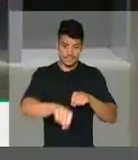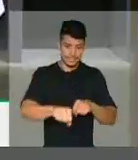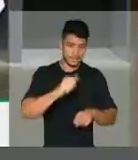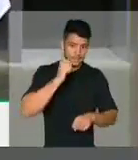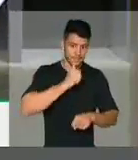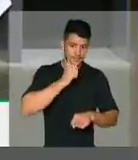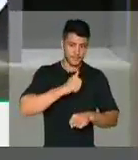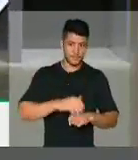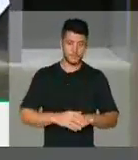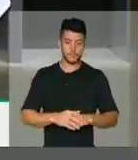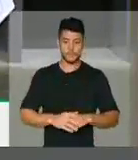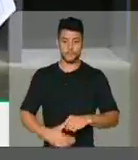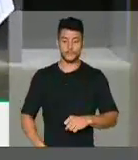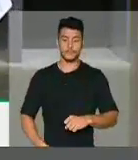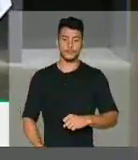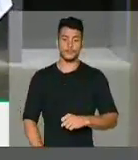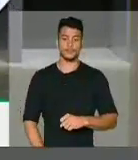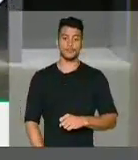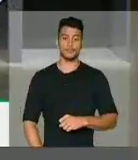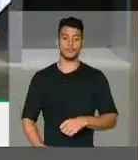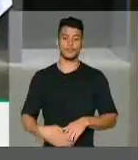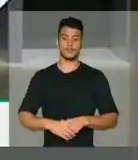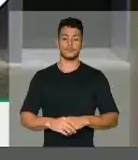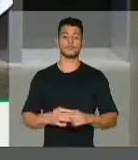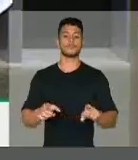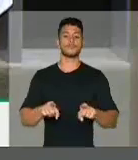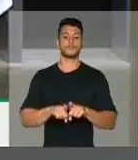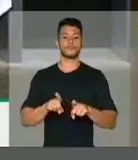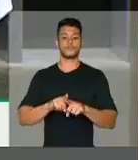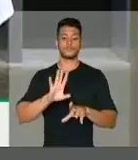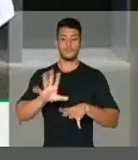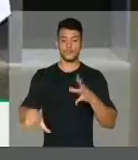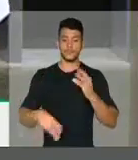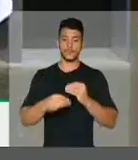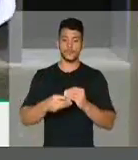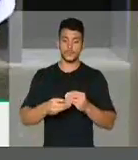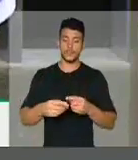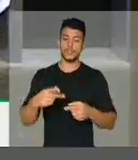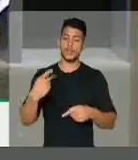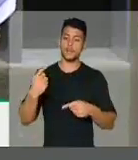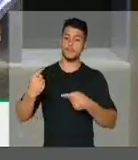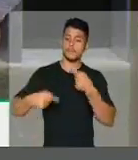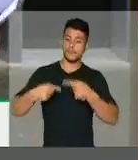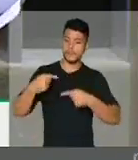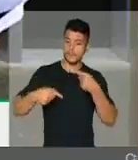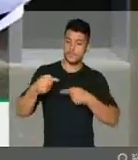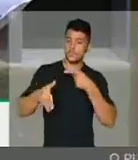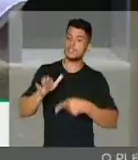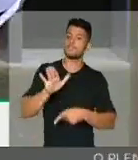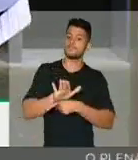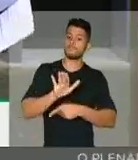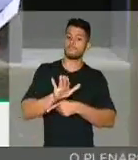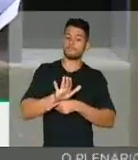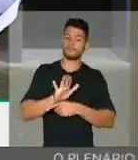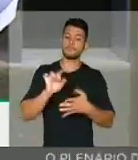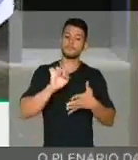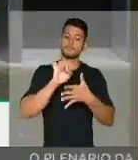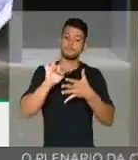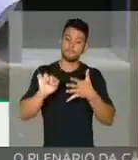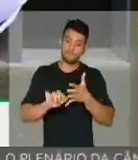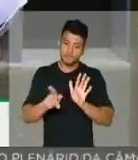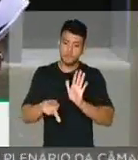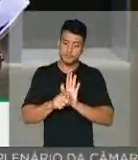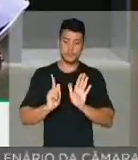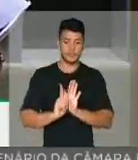contra a mulher. As demais complementam políticas públicas de amparo às especificidades do